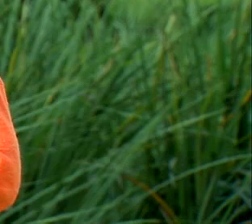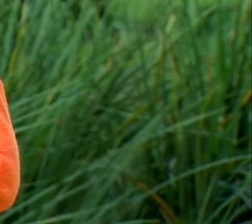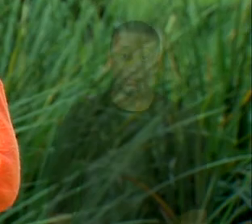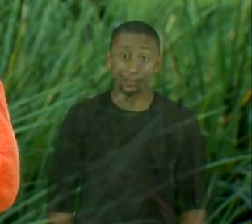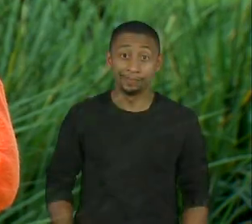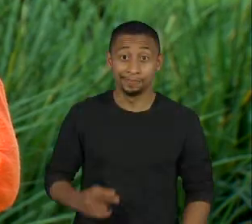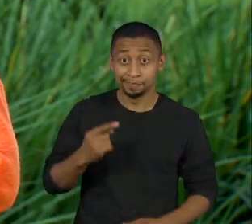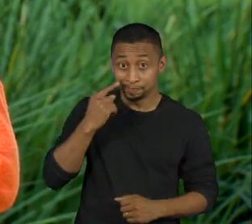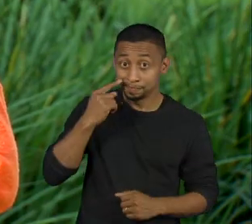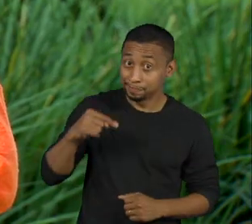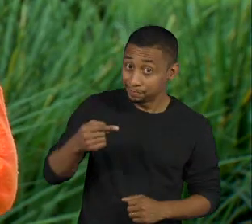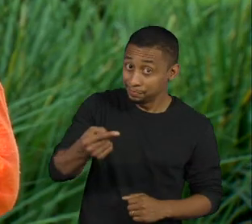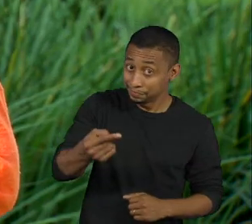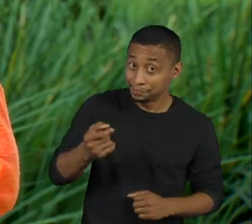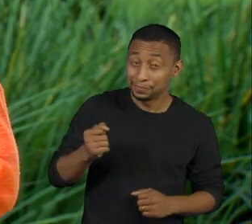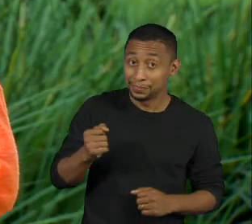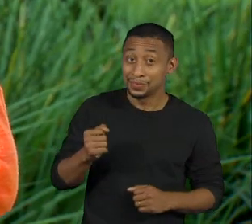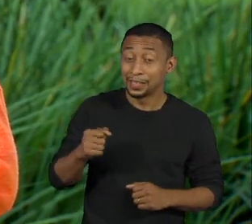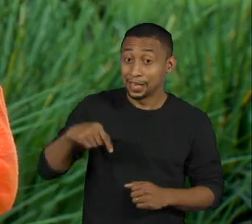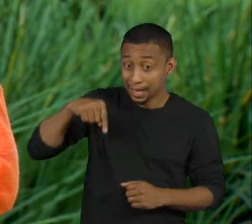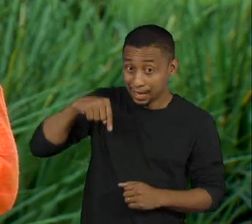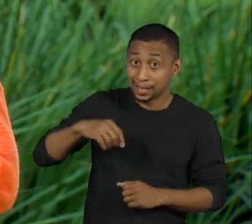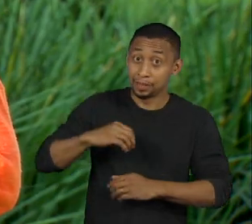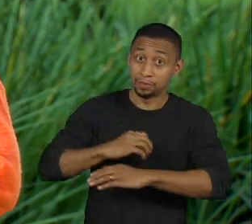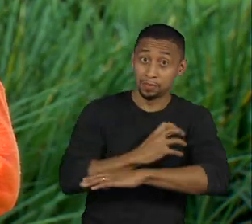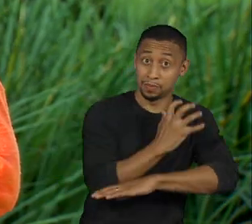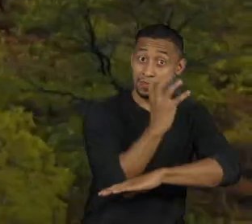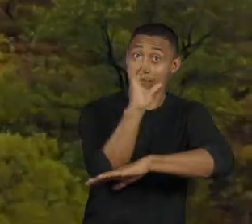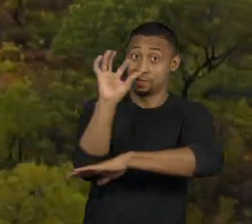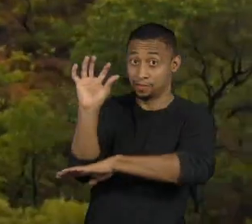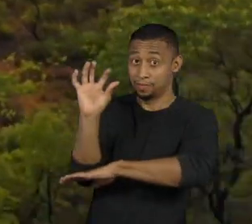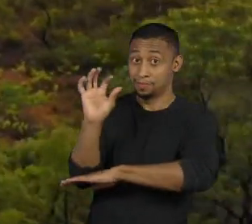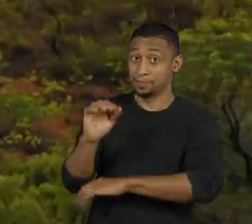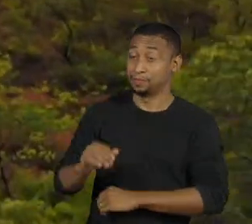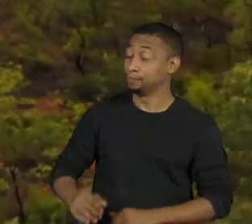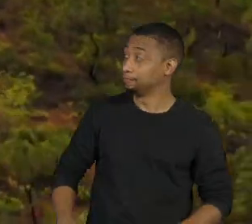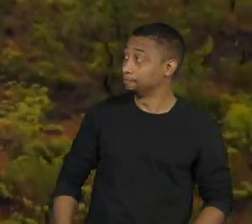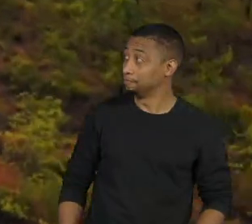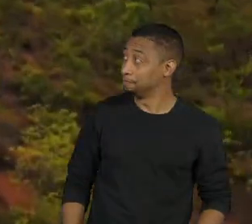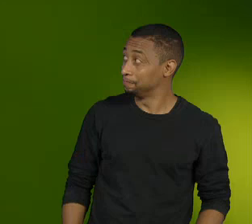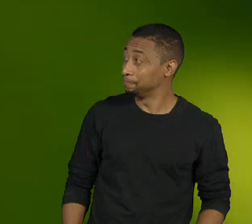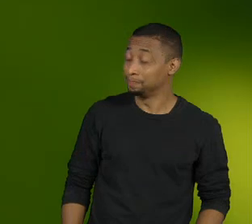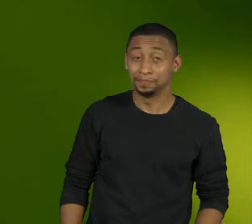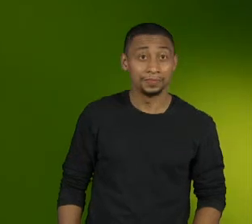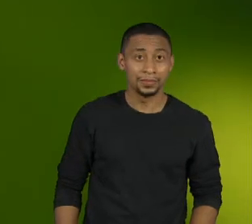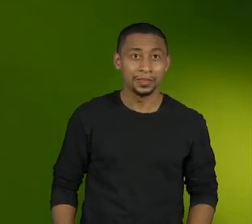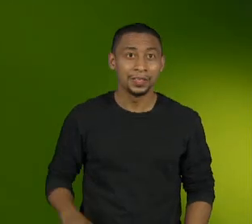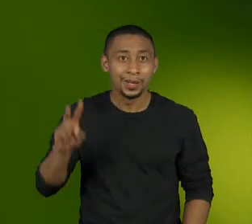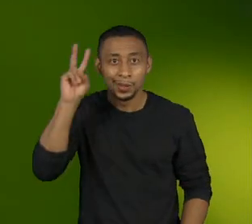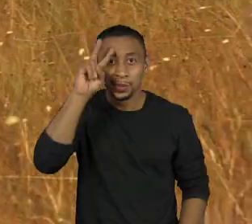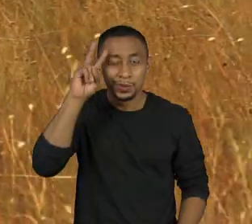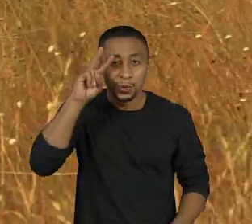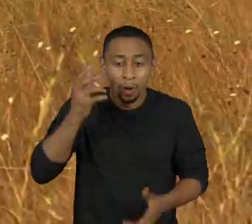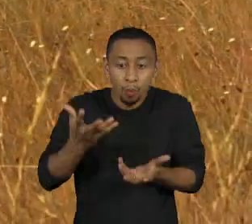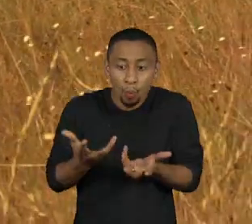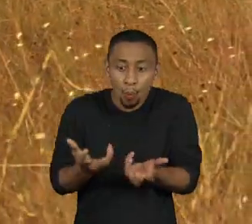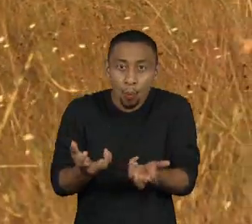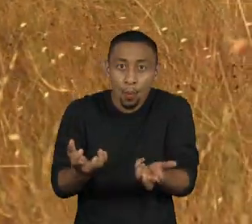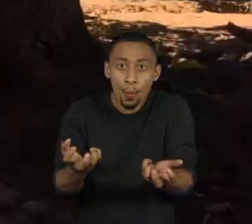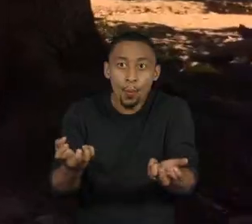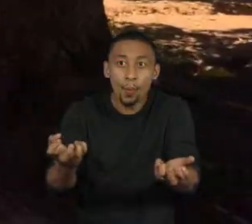E você vai ver a seguir aqui no Repórter Eco. Histórias do Cerrado, contadas